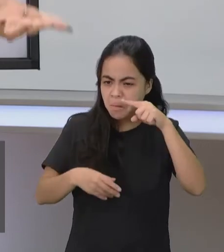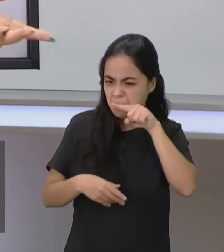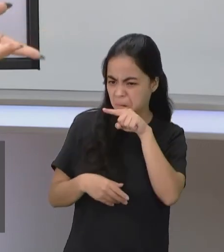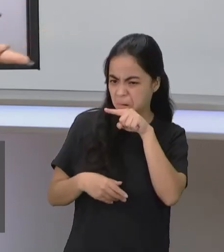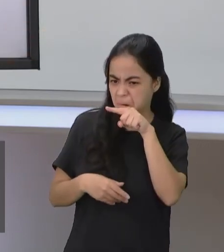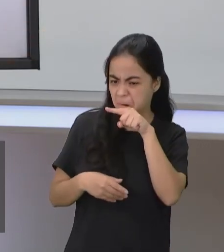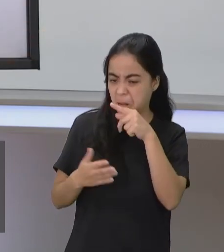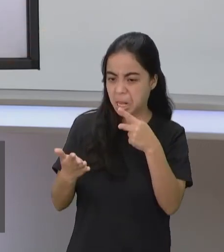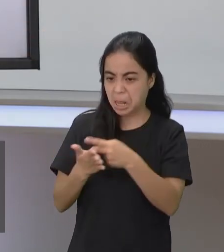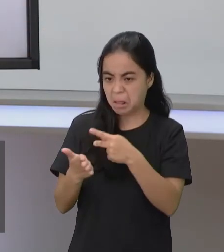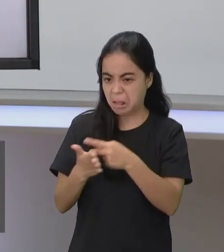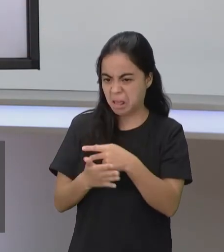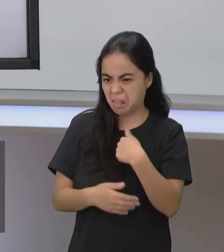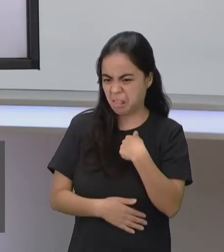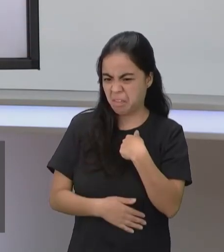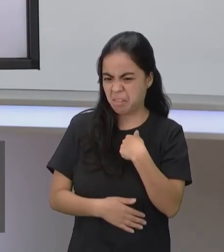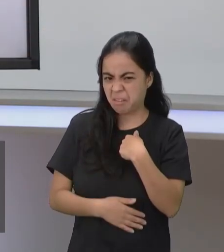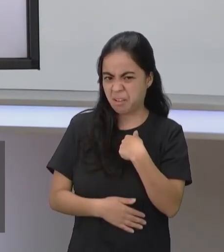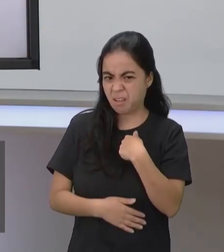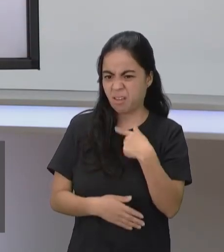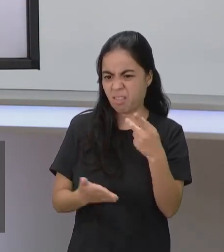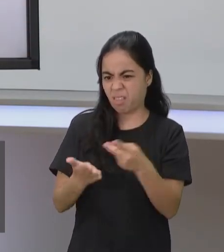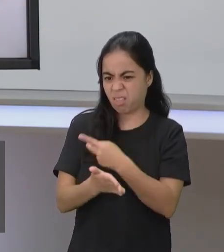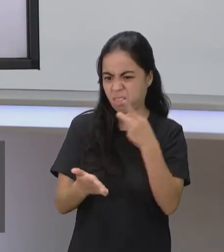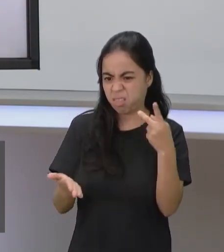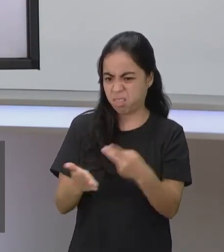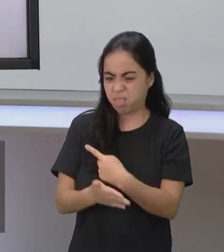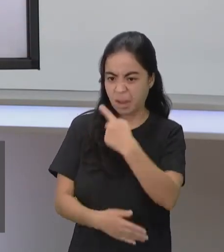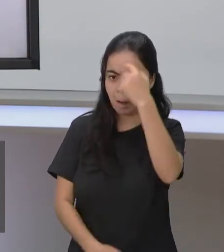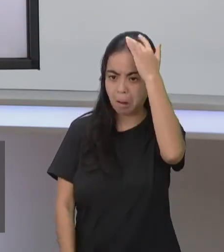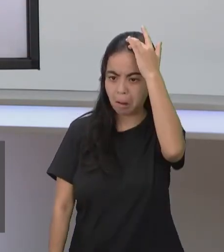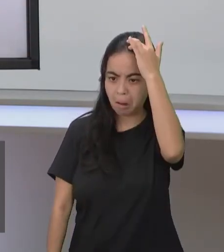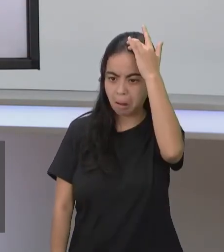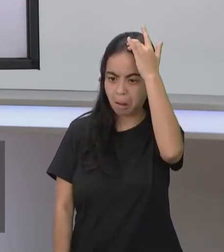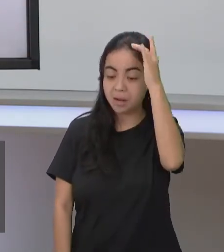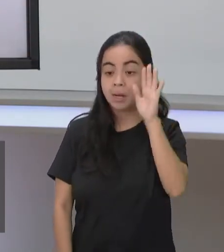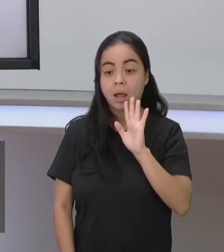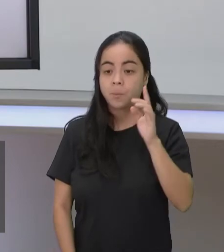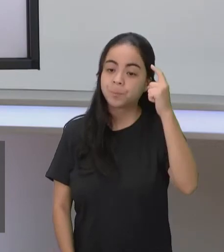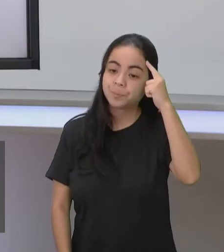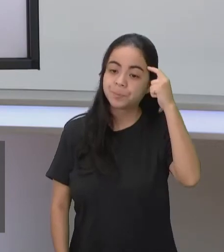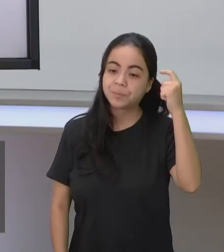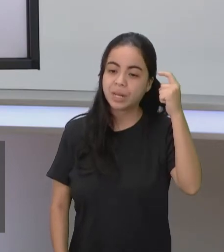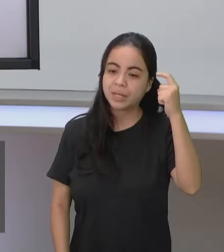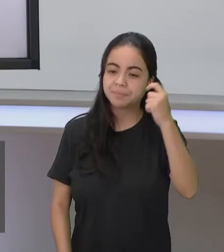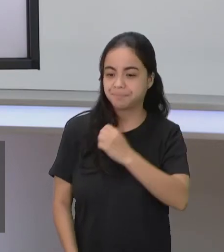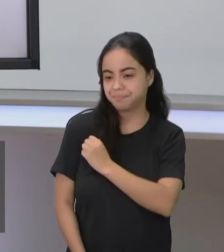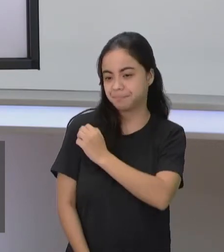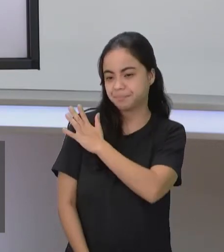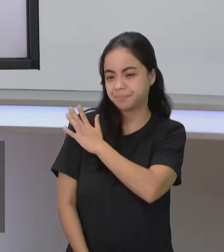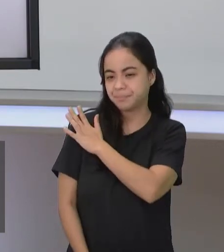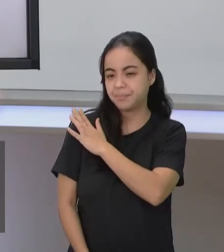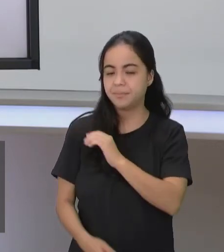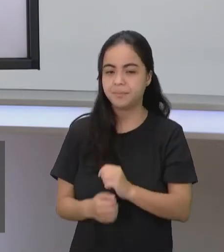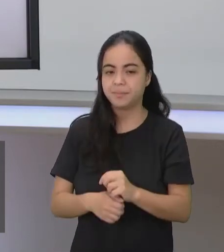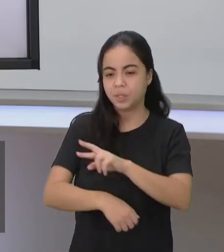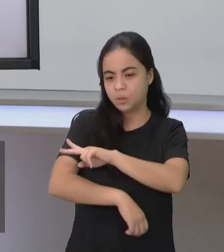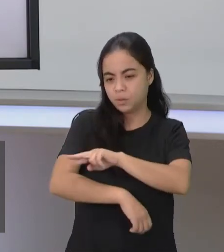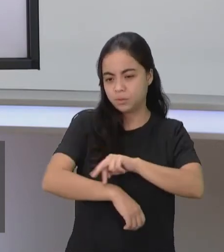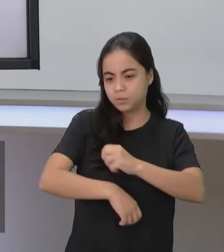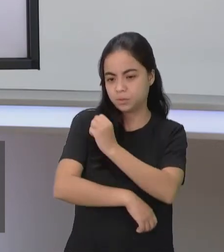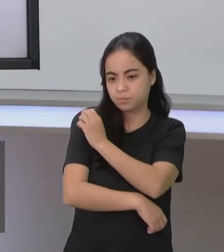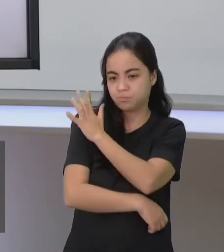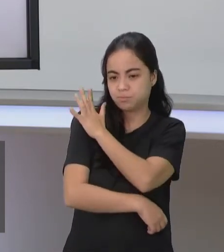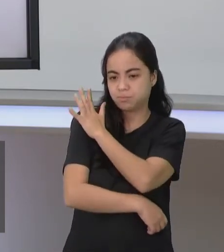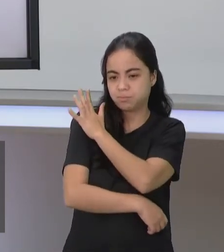tá errado, né, e falar assim, nossa, que pessoa errada, que absurdo. Essas ideias de todos esses preconceitos, racismos, xenofobia, enfim,